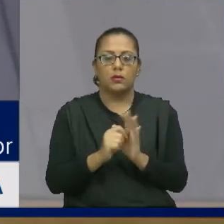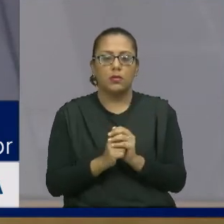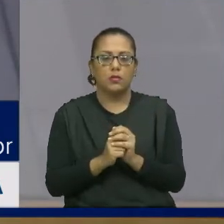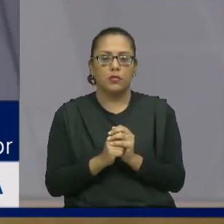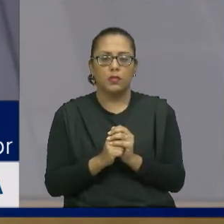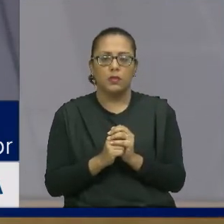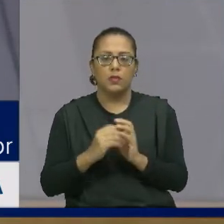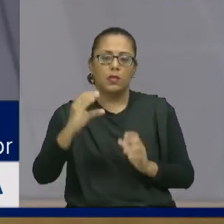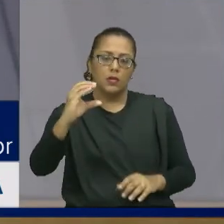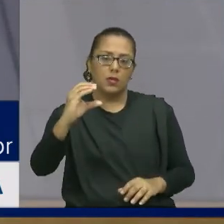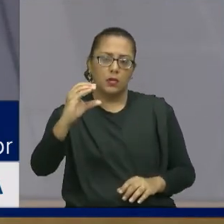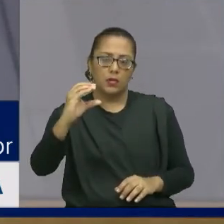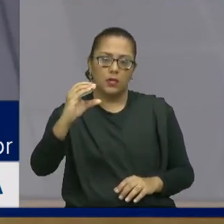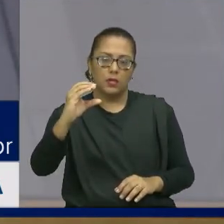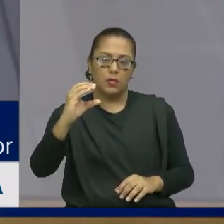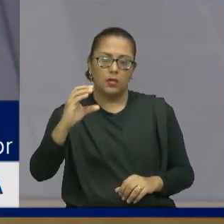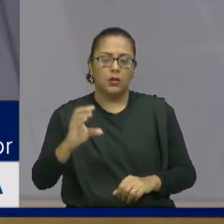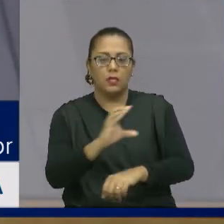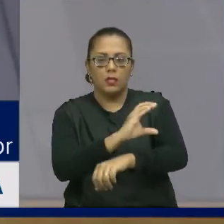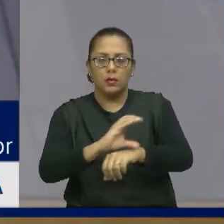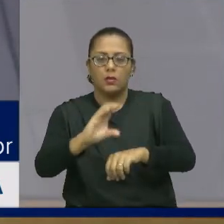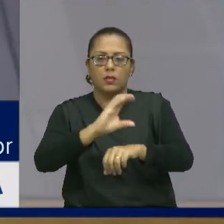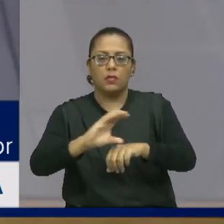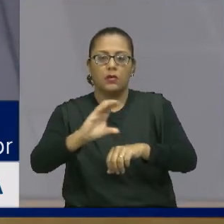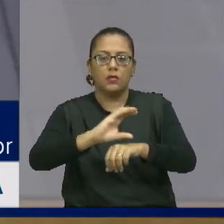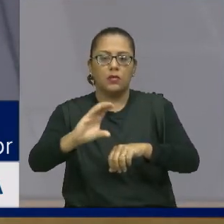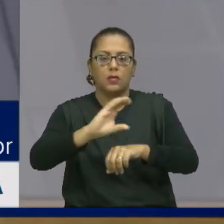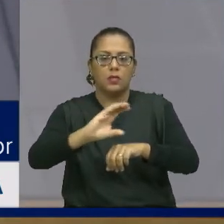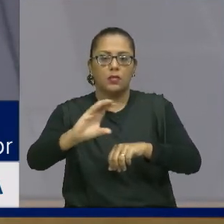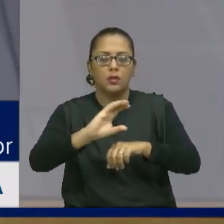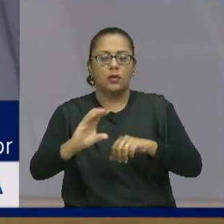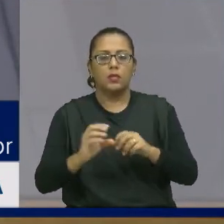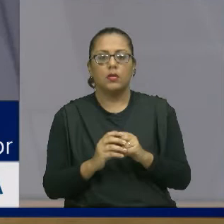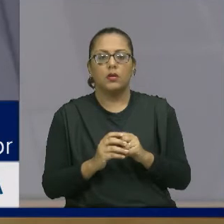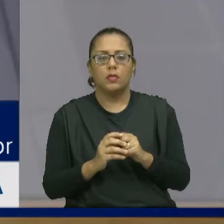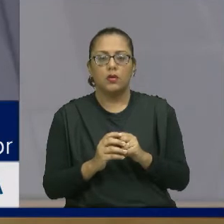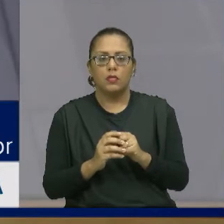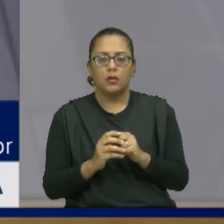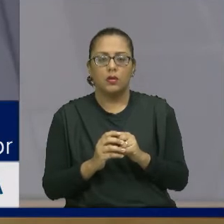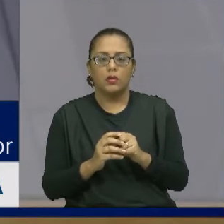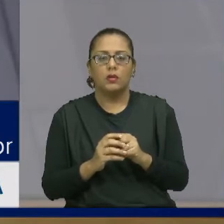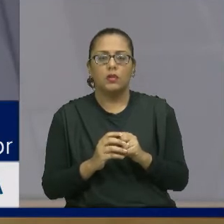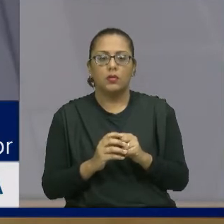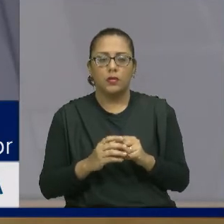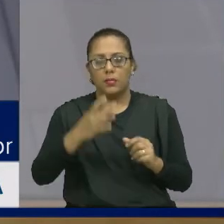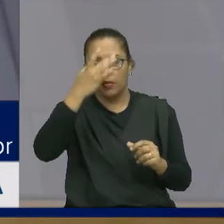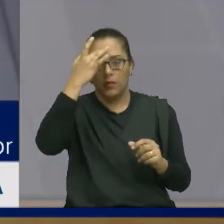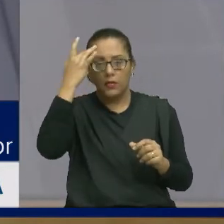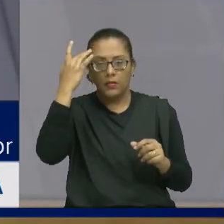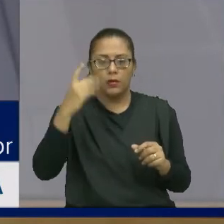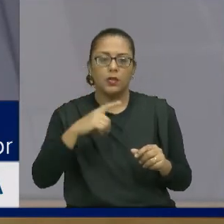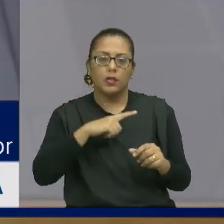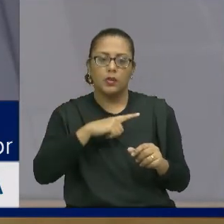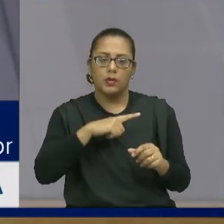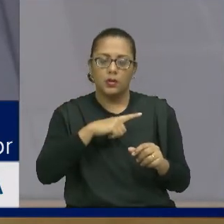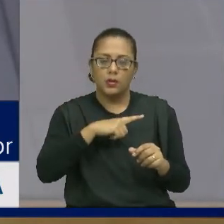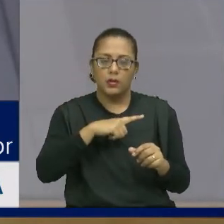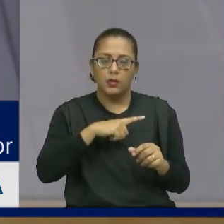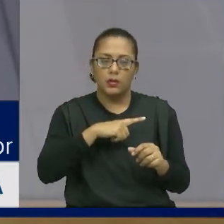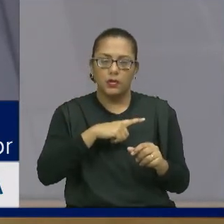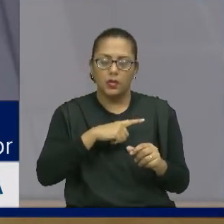O conselho recursal deve conter conselheiros que cumpram as